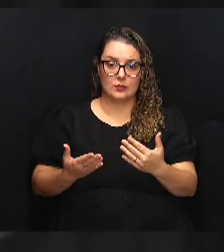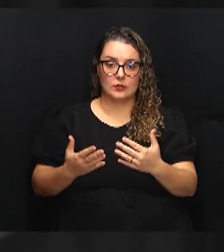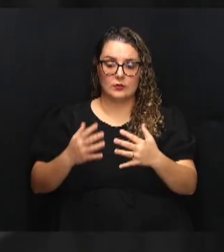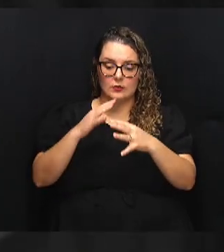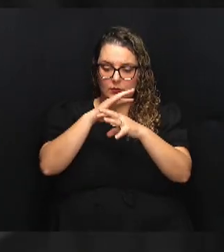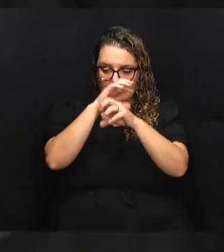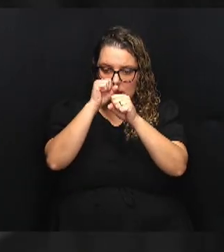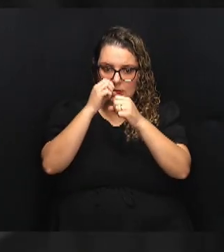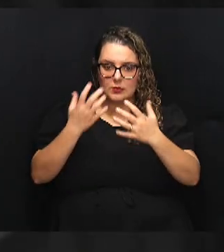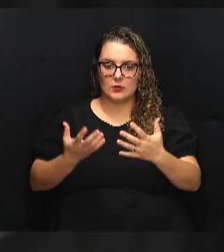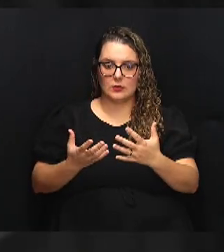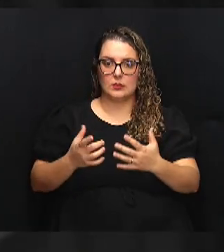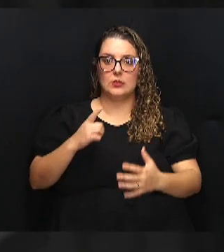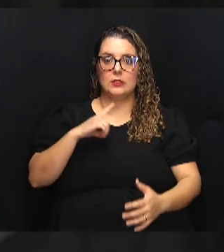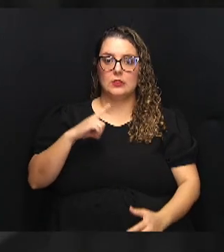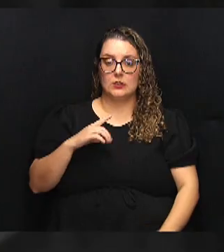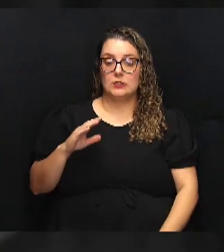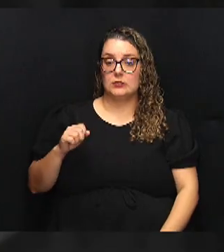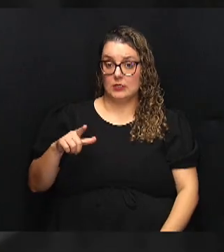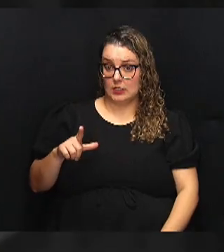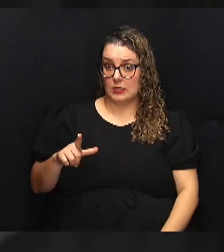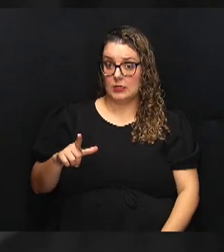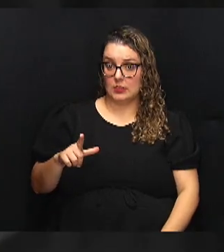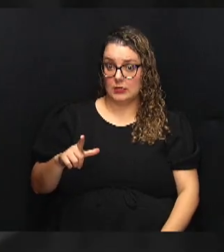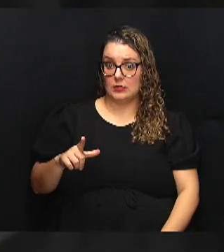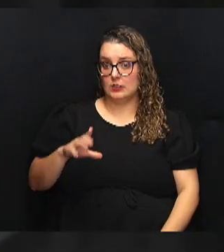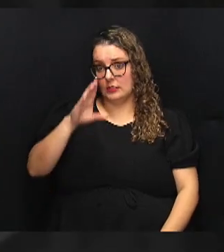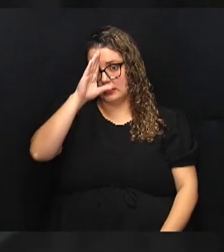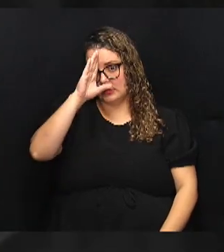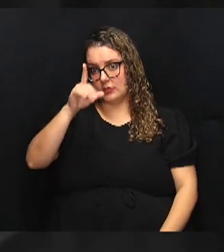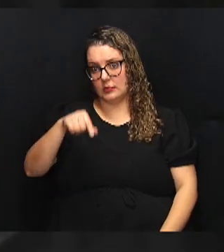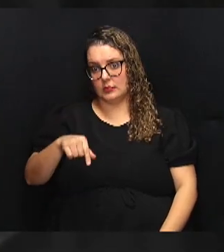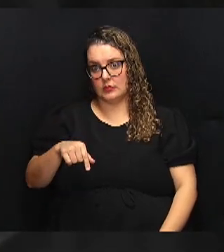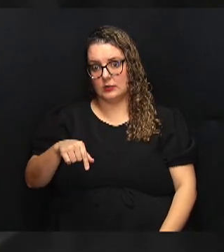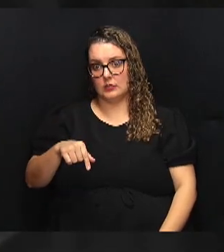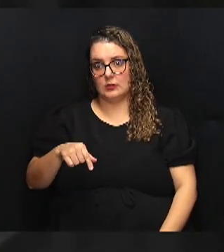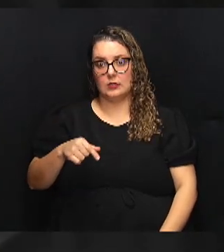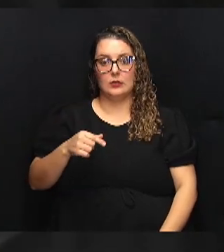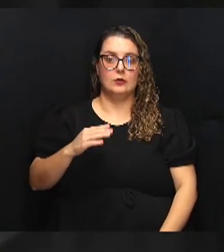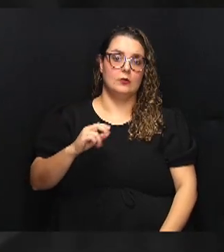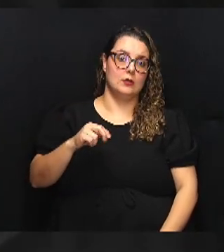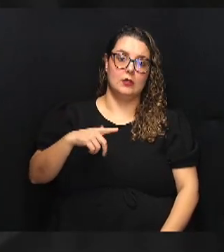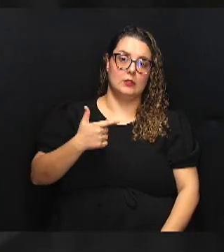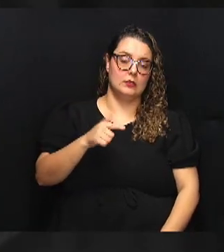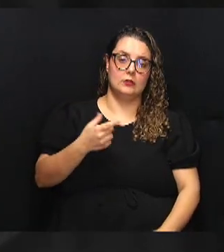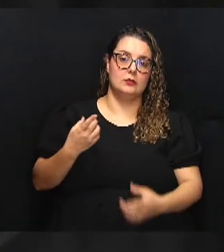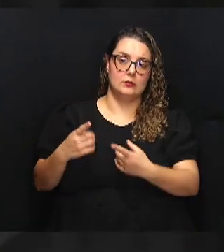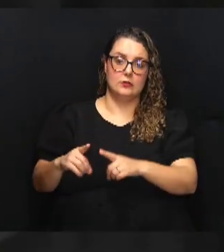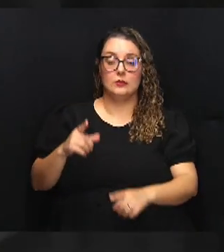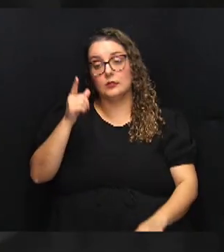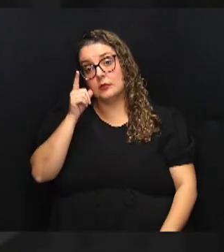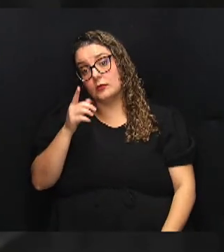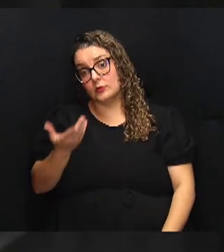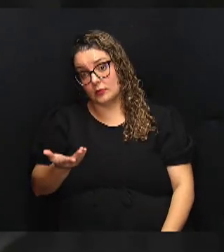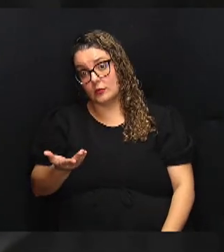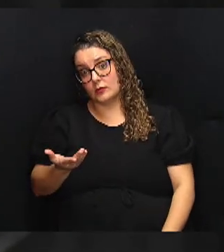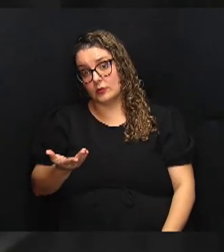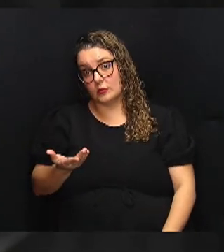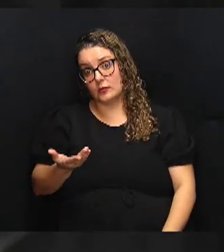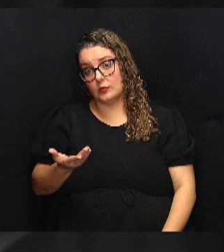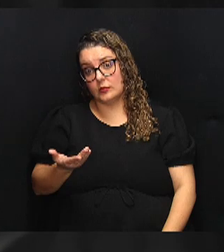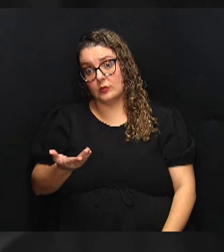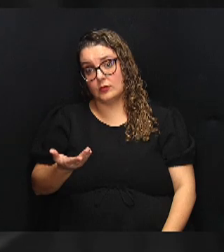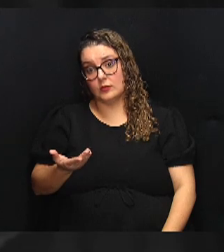que tiver, você tem esse canal direto, que é o canal Sem Doutrinação, né? Já que nós não conseguimos aqui colocar